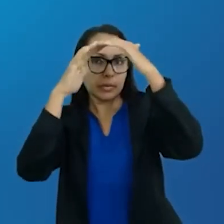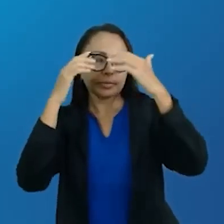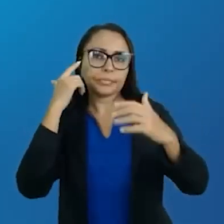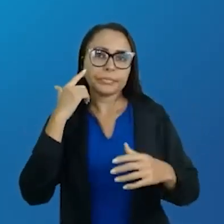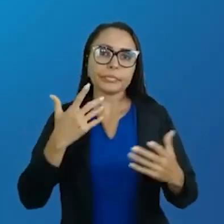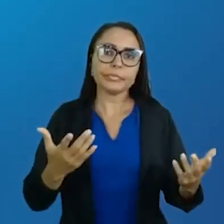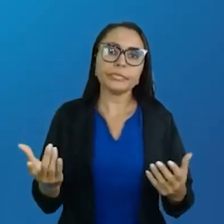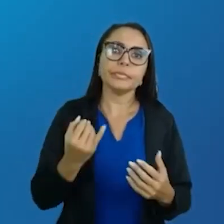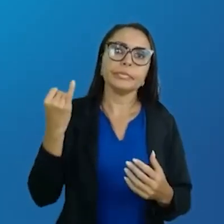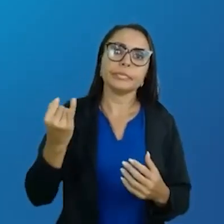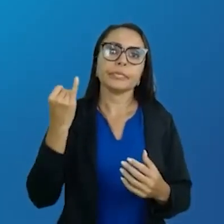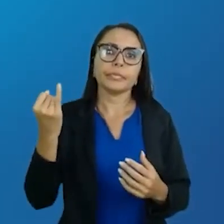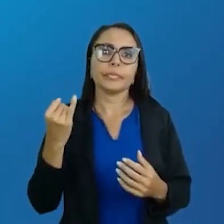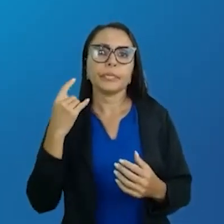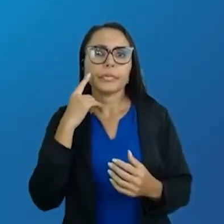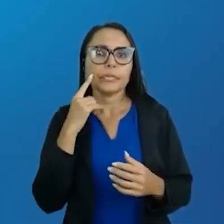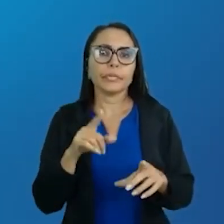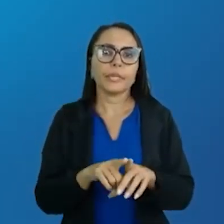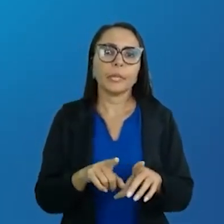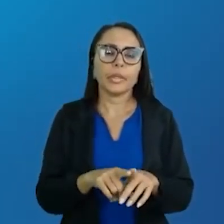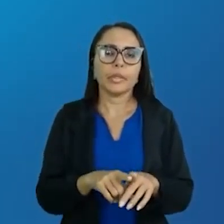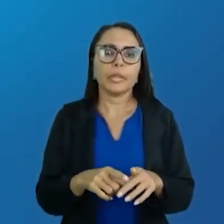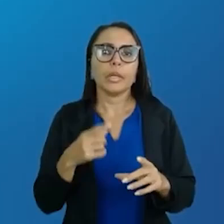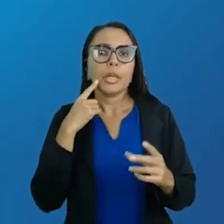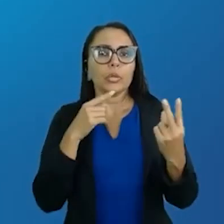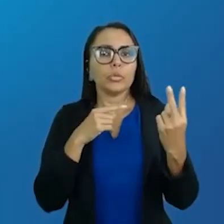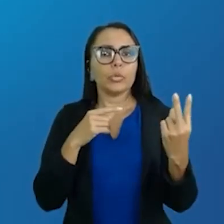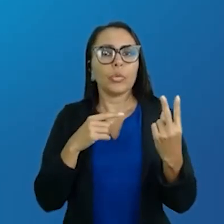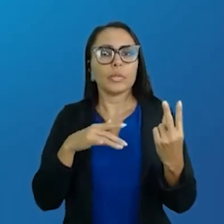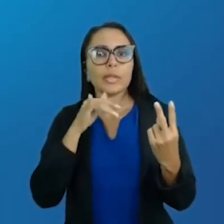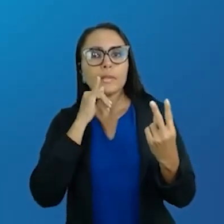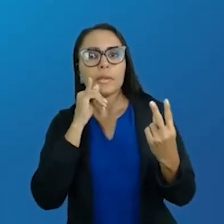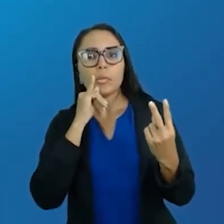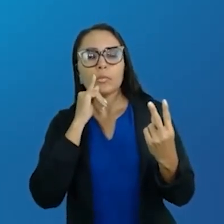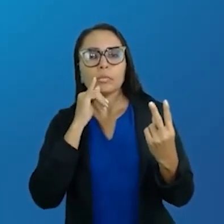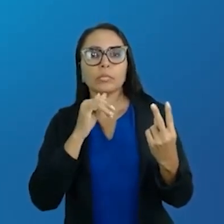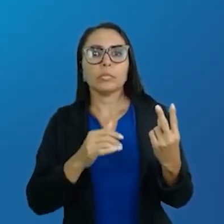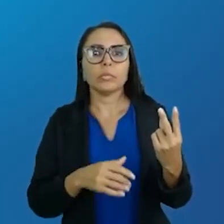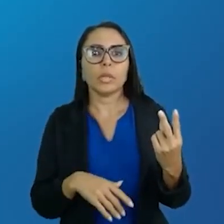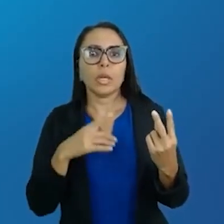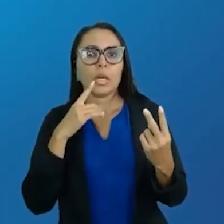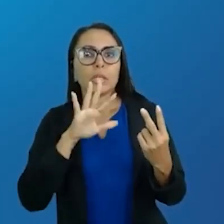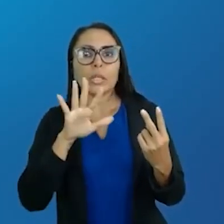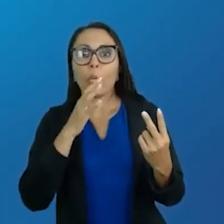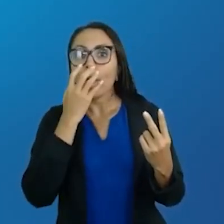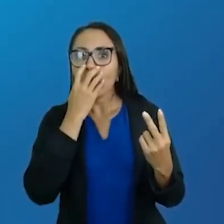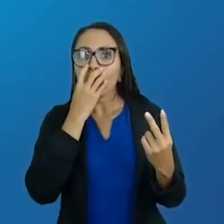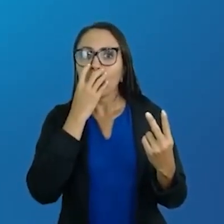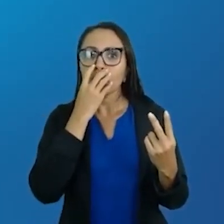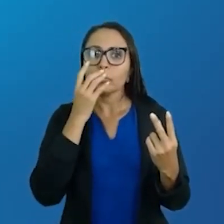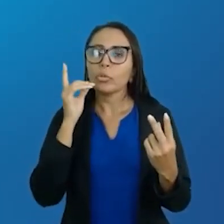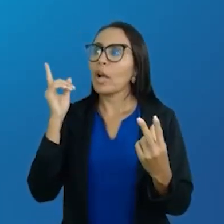concluir formas que vemos inacabadas ou abertas. E aqui são dois exemplos perfeitos. Não há um cachorro aí. Você está vendo um cachorro porque